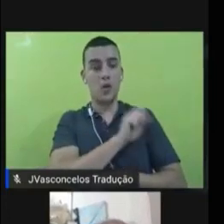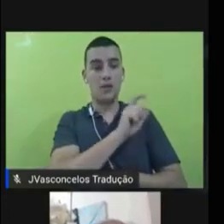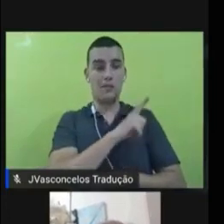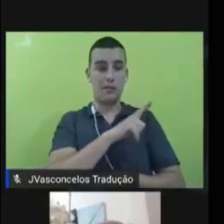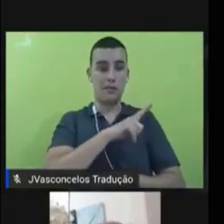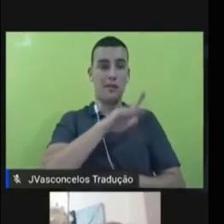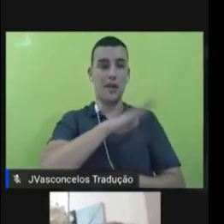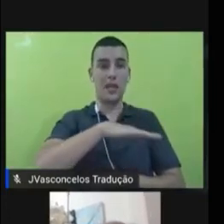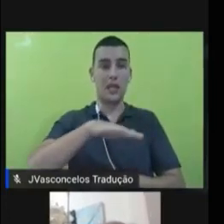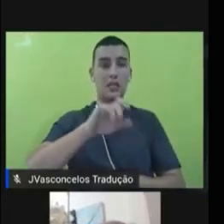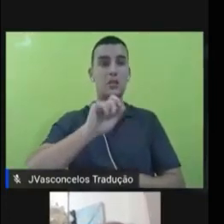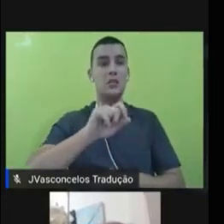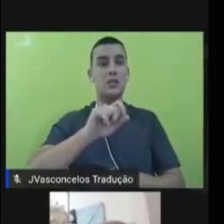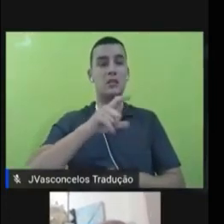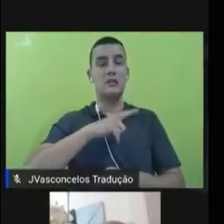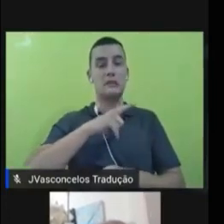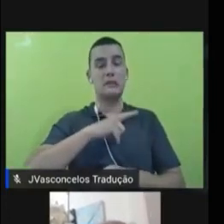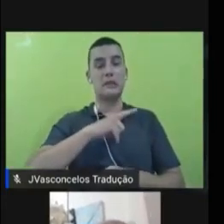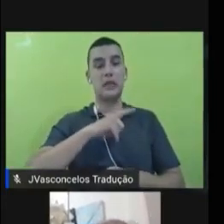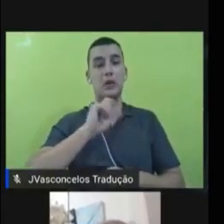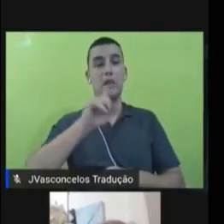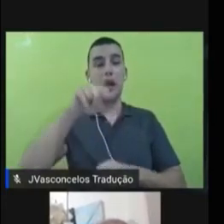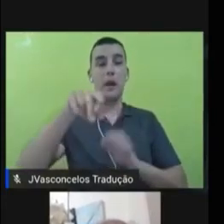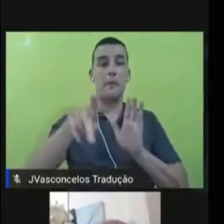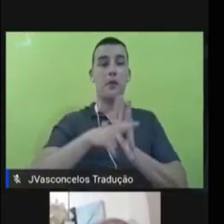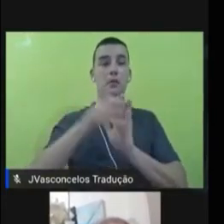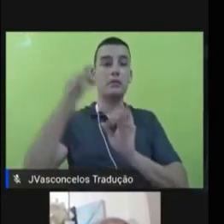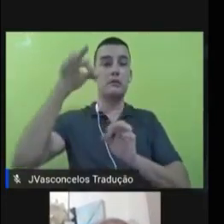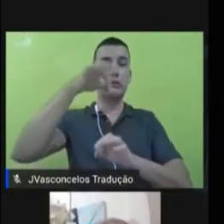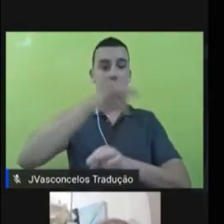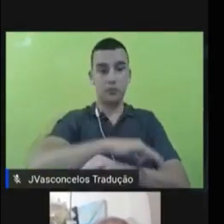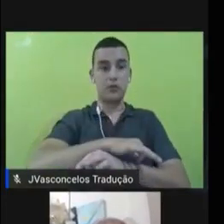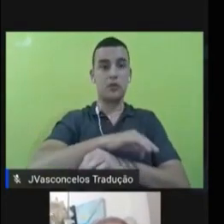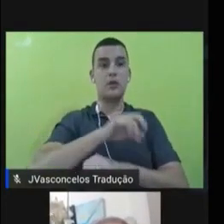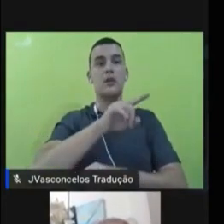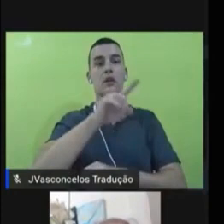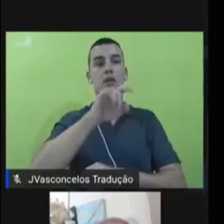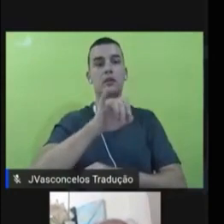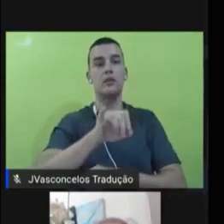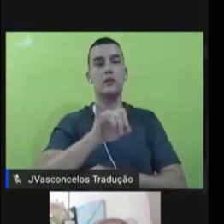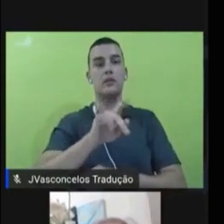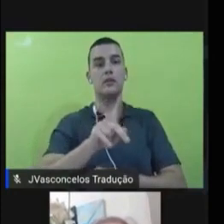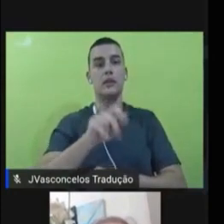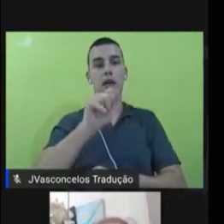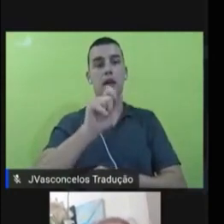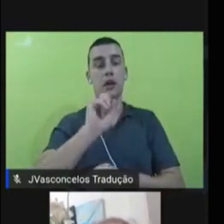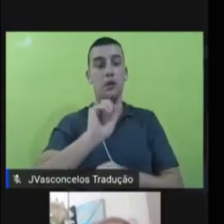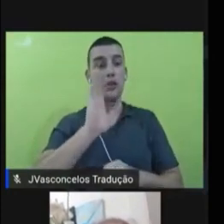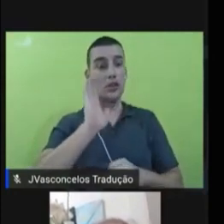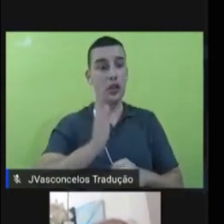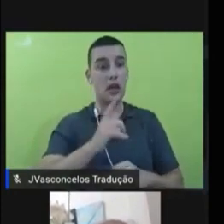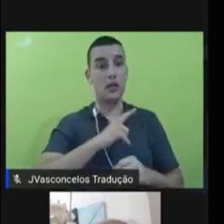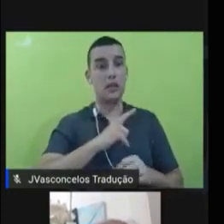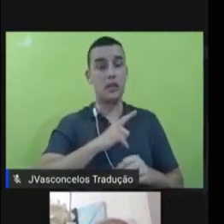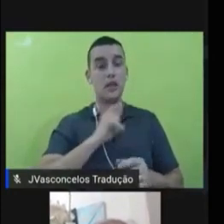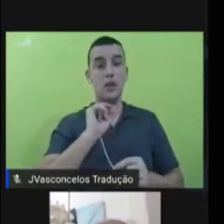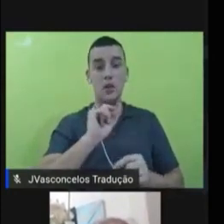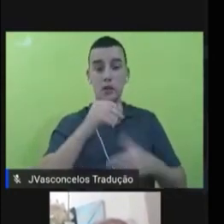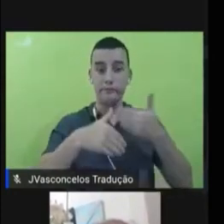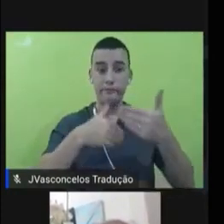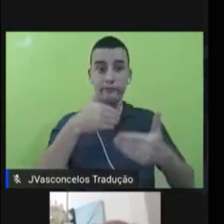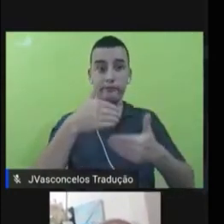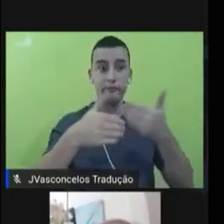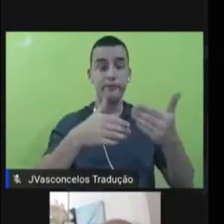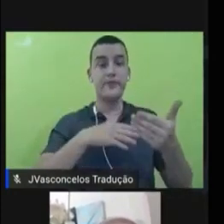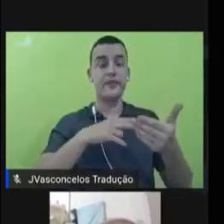da síndrome congênita pelo Zika vírus, e são crianças que estão evoluindo para quadros de impedimentos